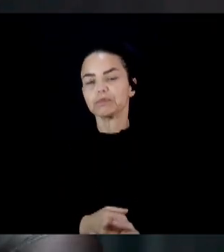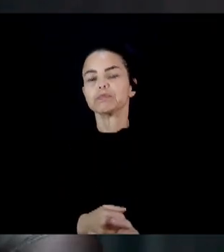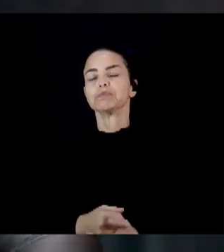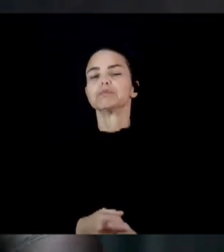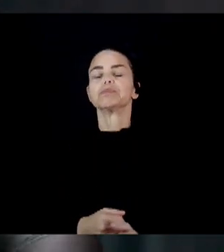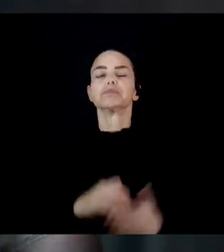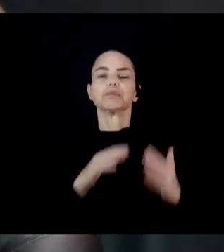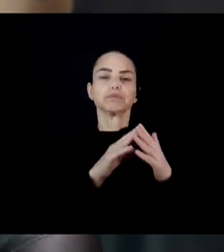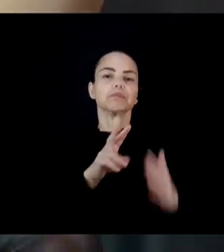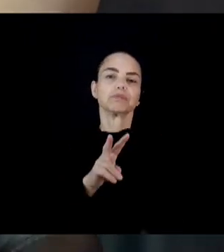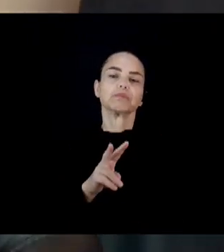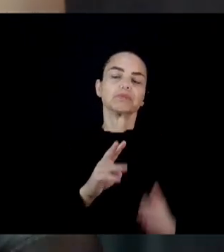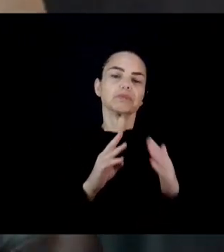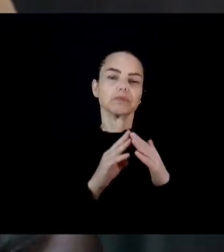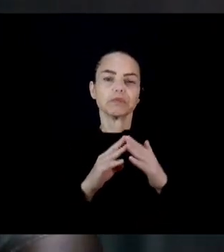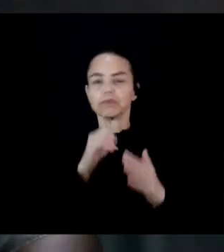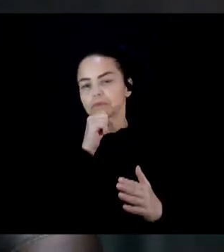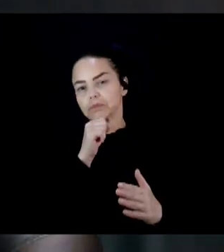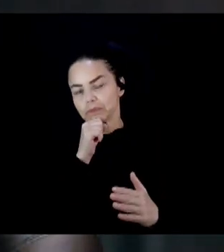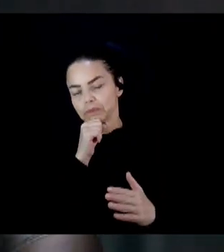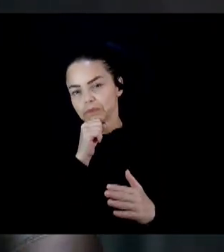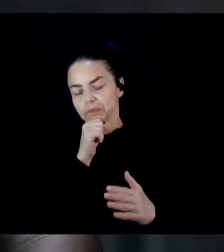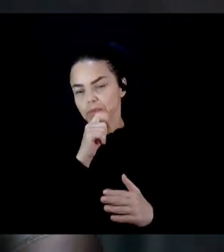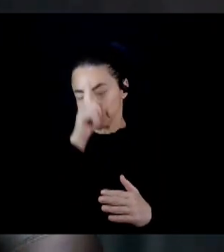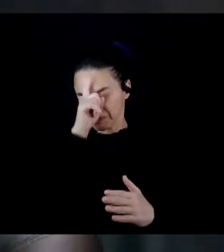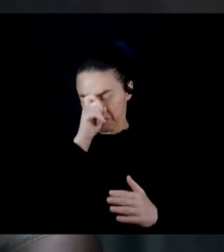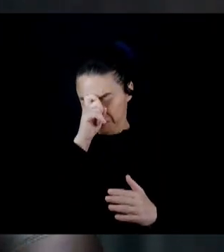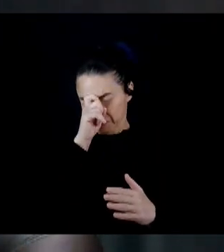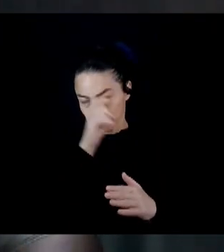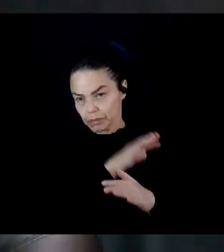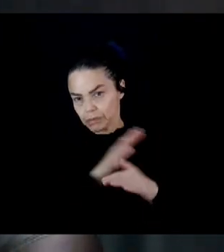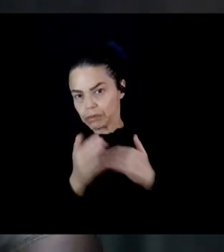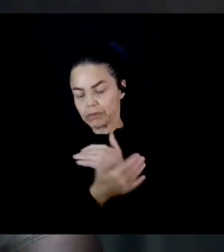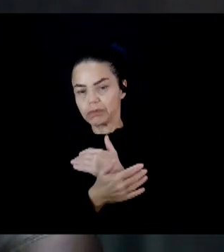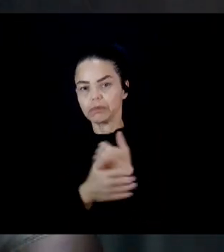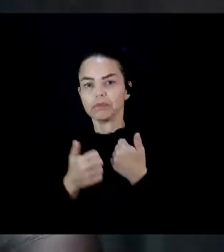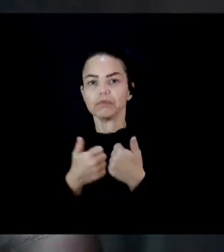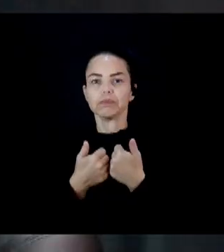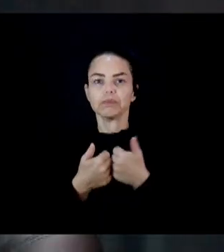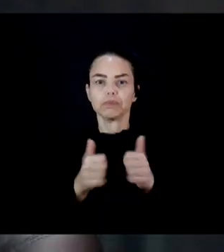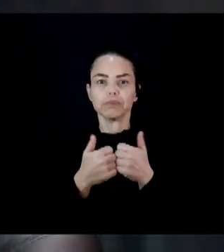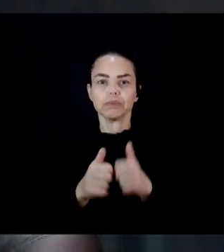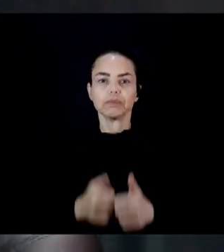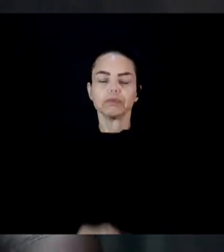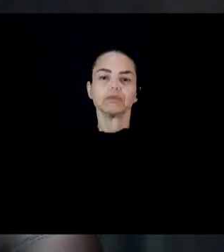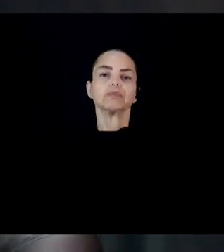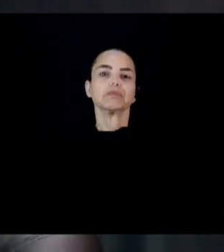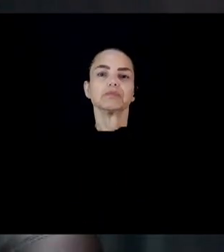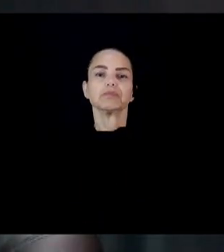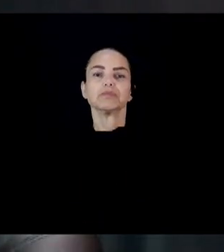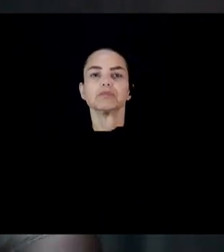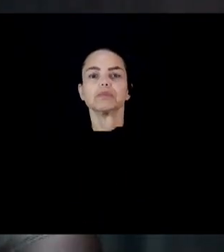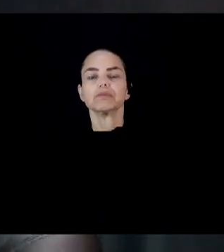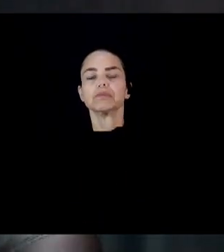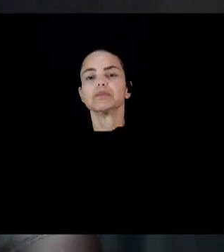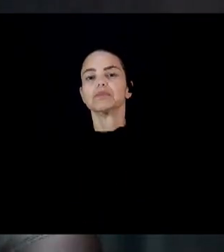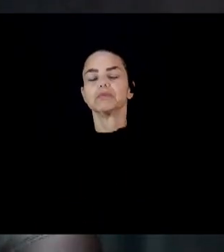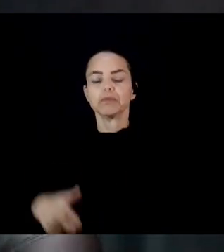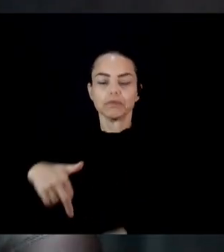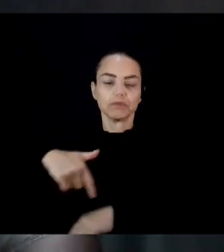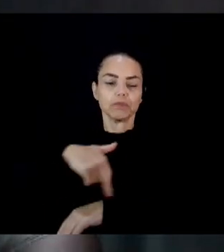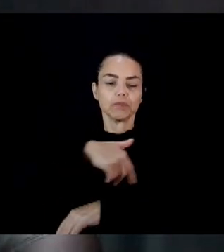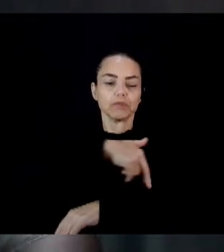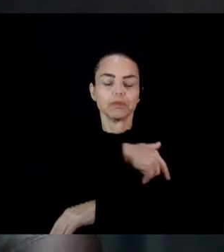assim, hospitais que são o bairro inteiro, que você pega o ônibus, que você caminha lá. Assim, você continua tendo a sua